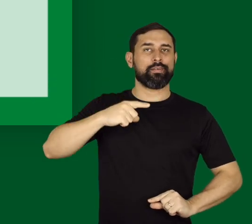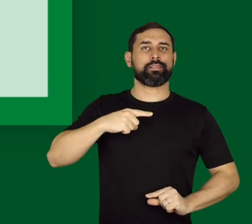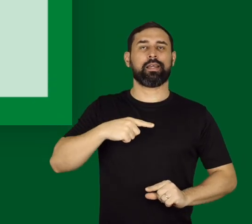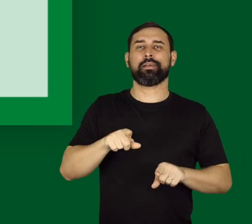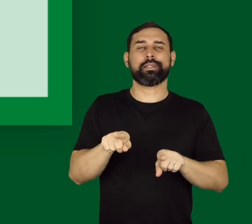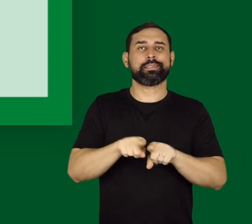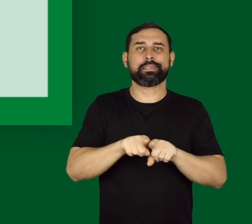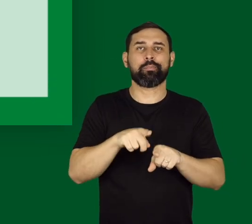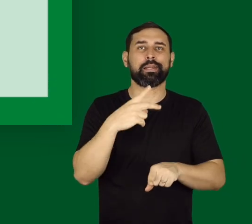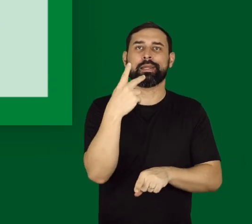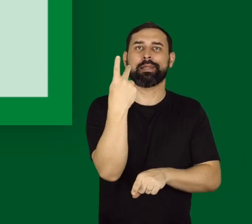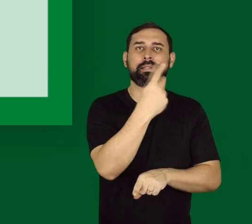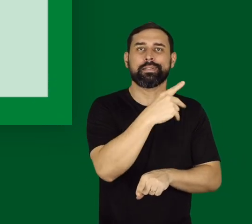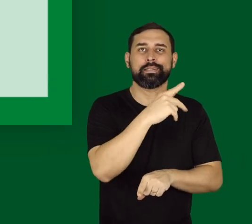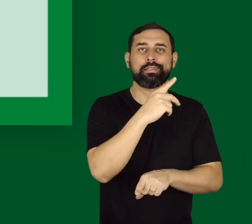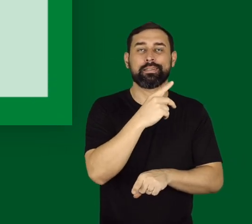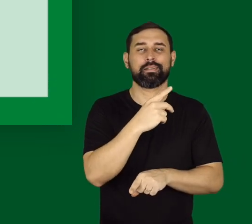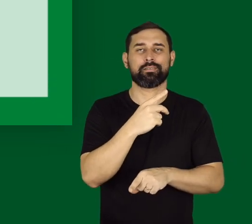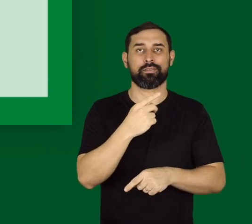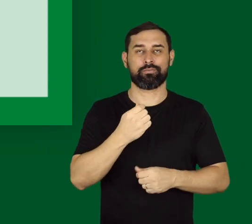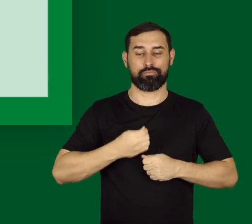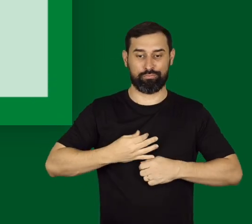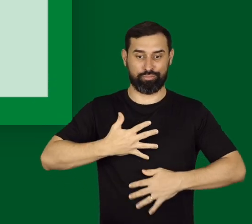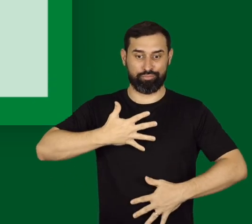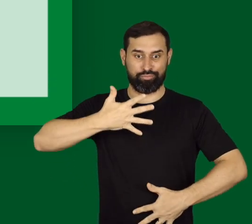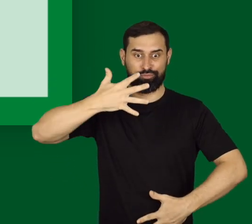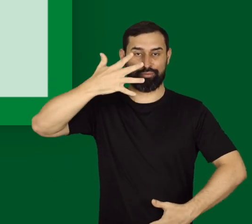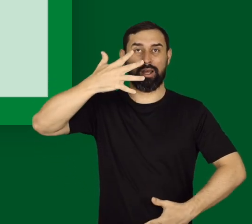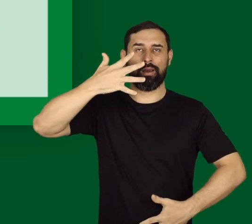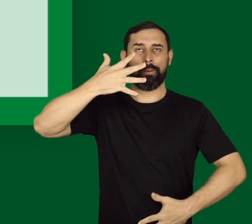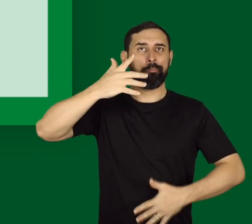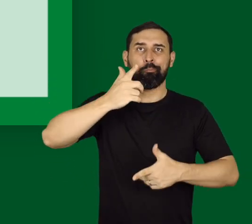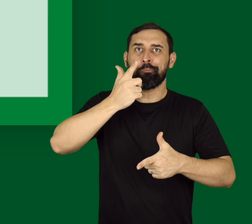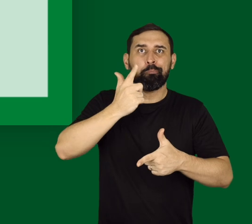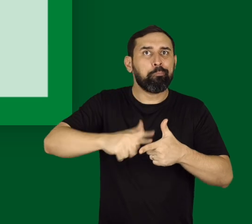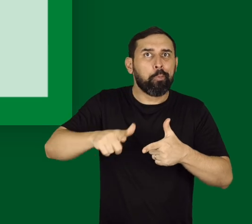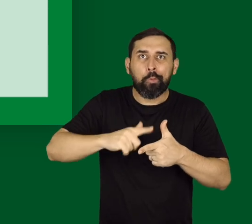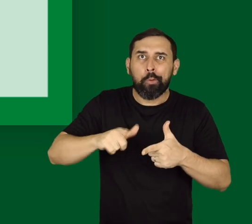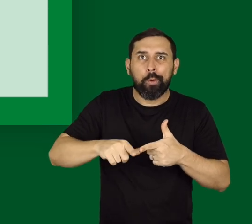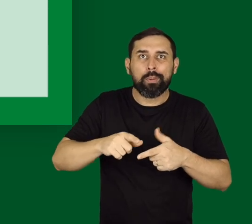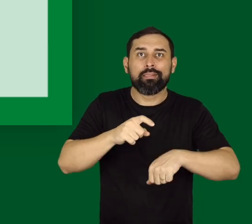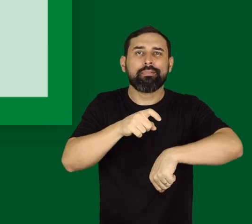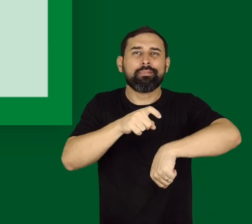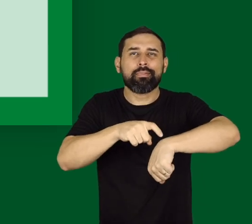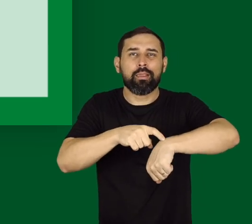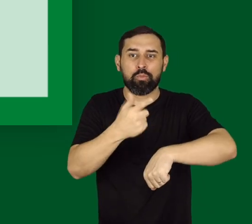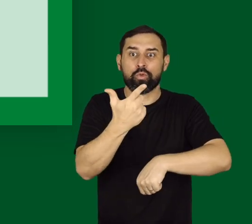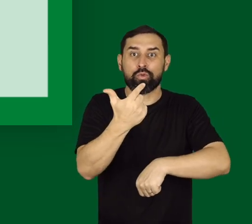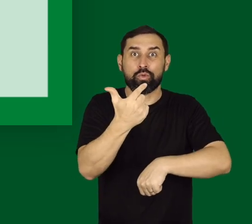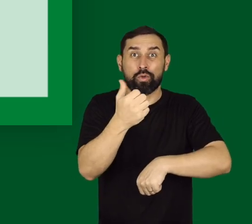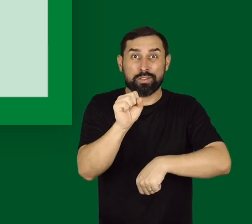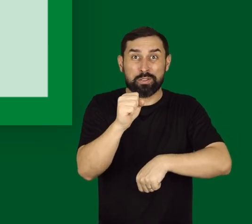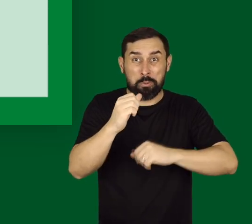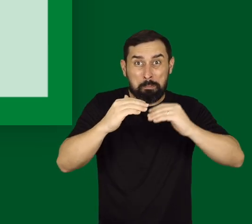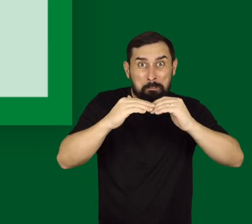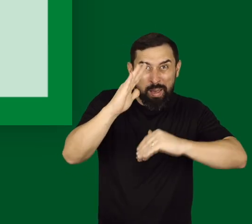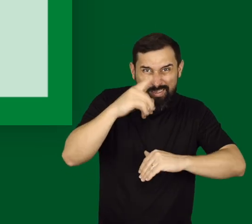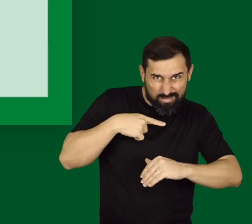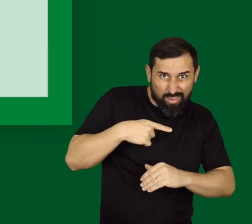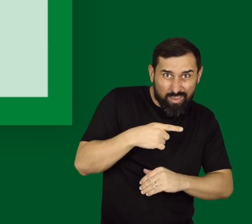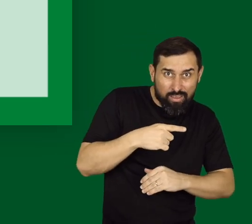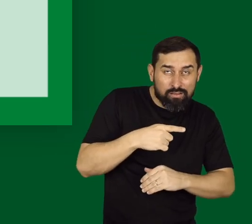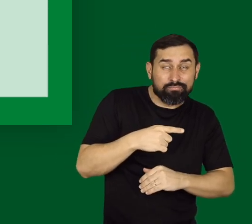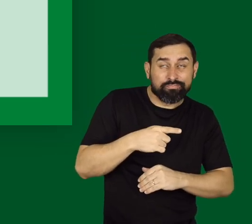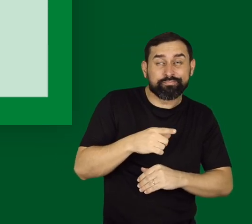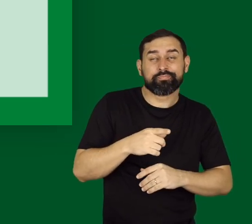mista, o débito cardíaco e PVC estão baixos, aumento da resistência vascular periférica, ou seja, você tem uma vasoconstricção, tem que